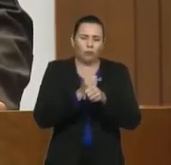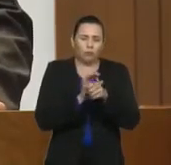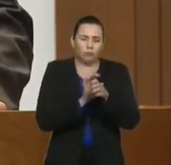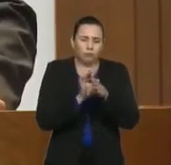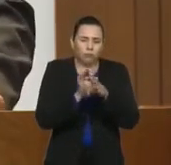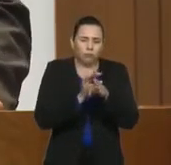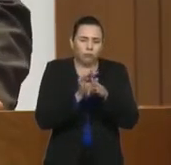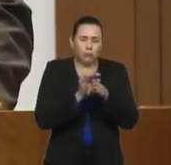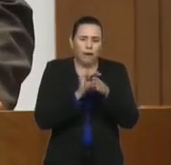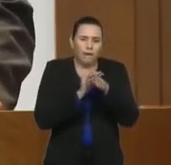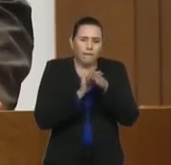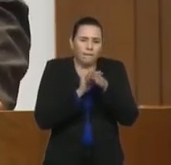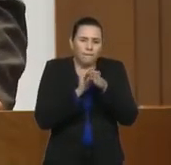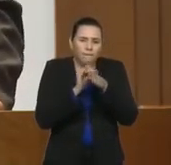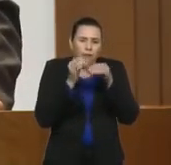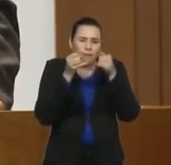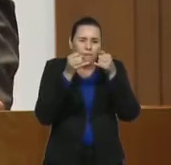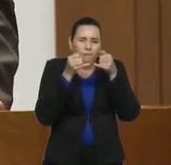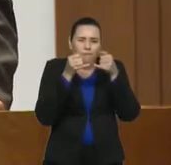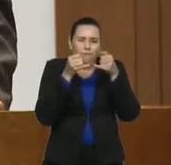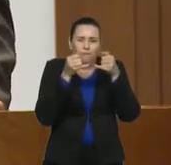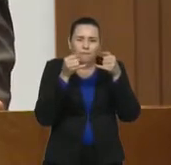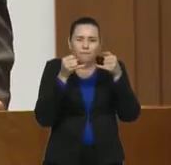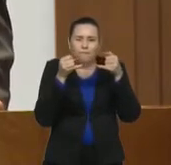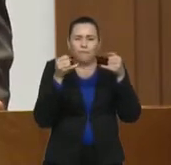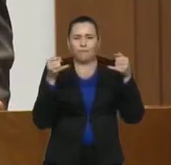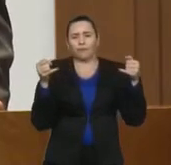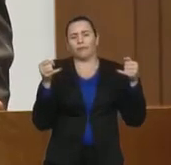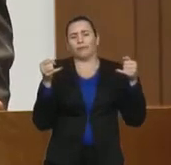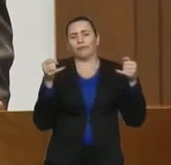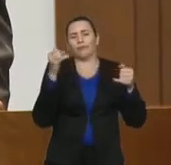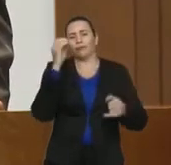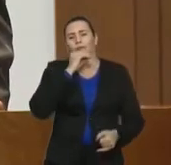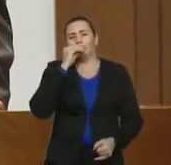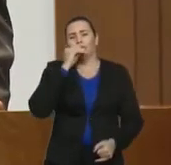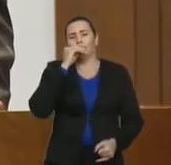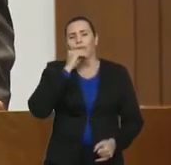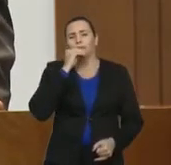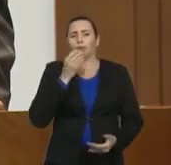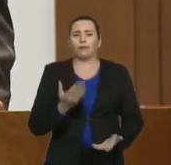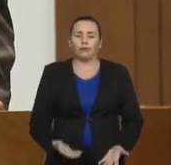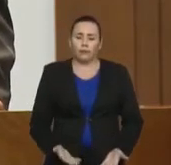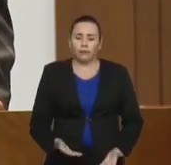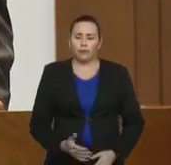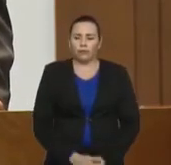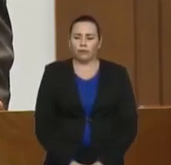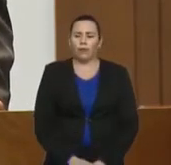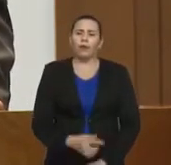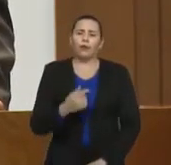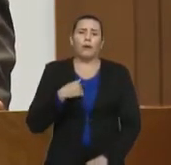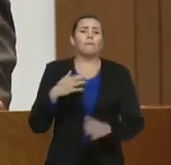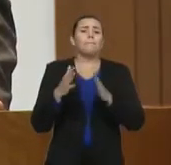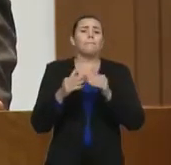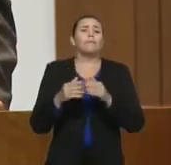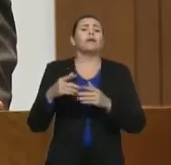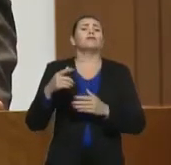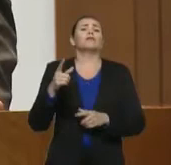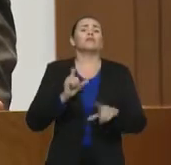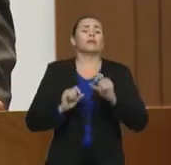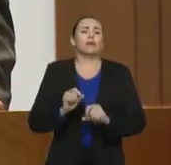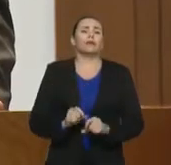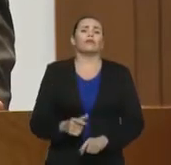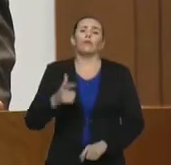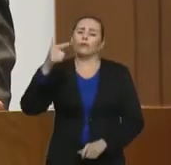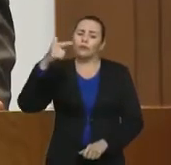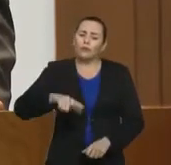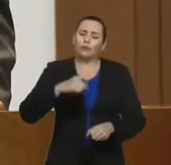ainda dá para todas as pessoas olharem. E o que a gente pede agora, justamente, é a reconstrução daquela estrada, porque